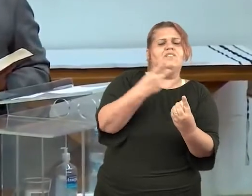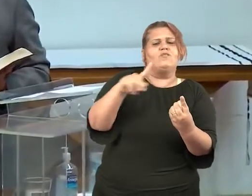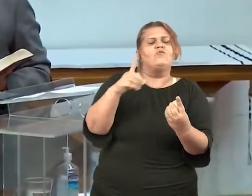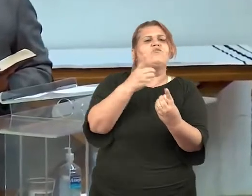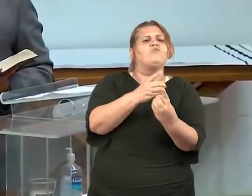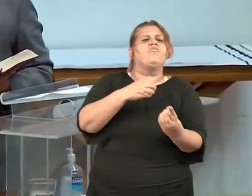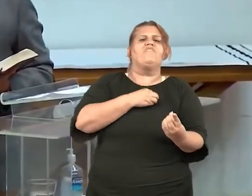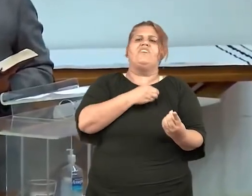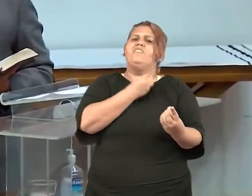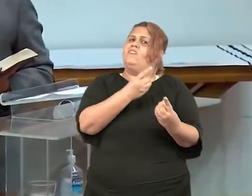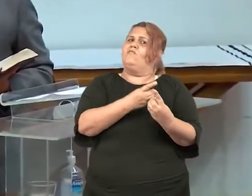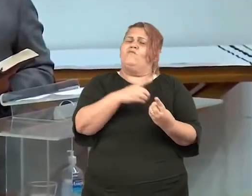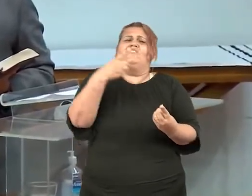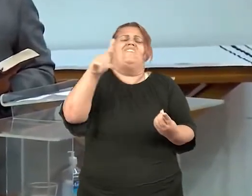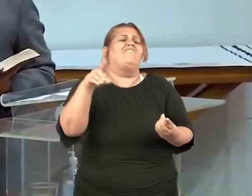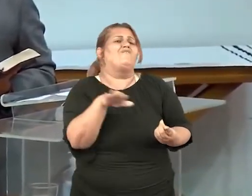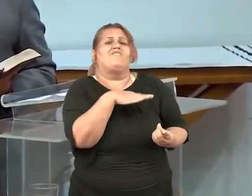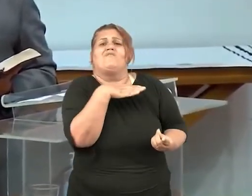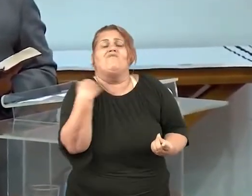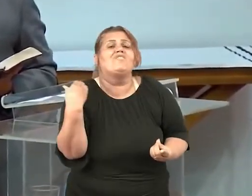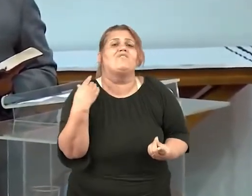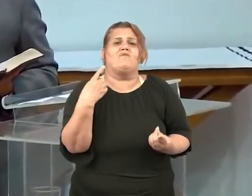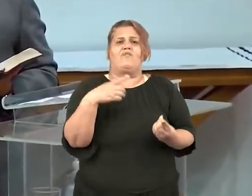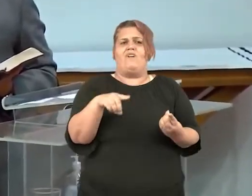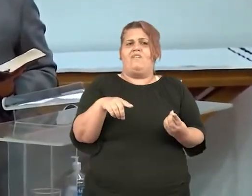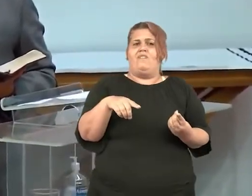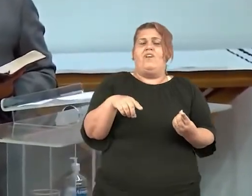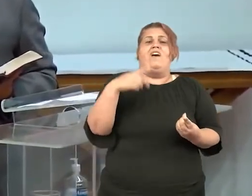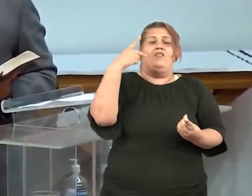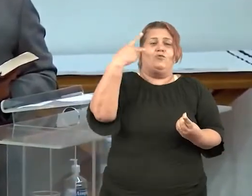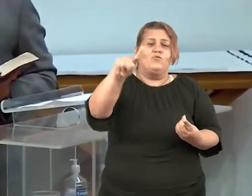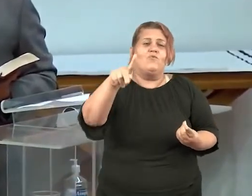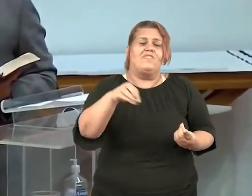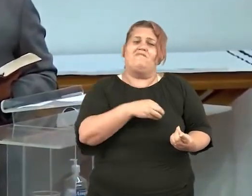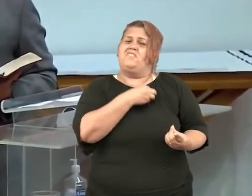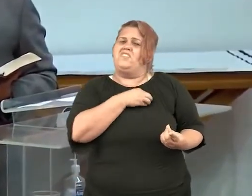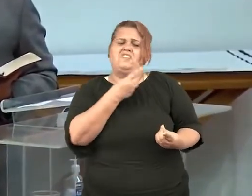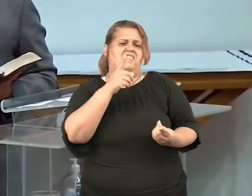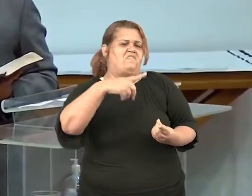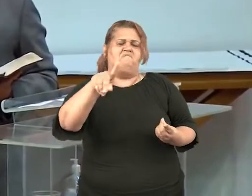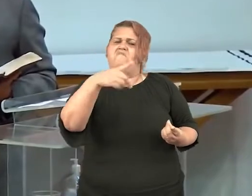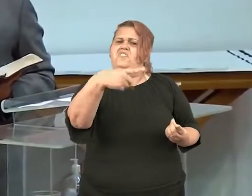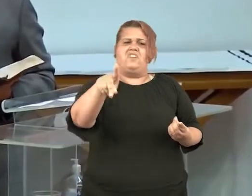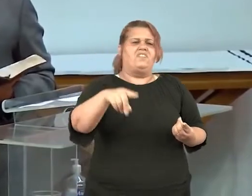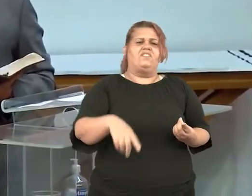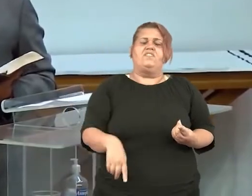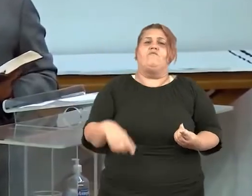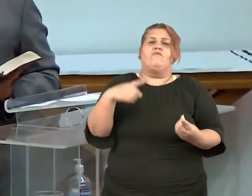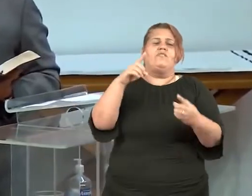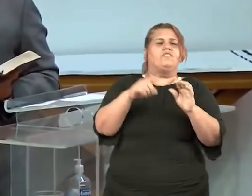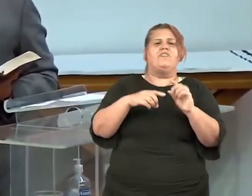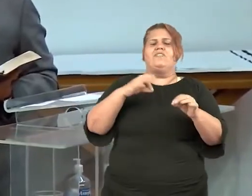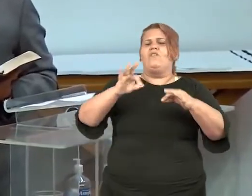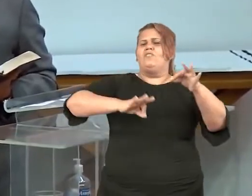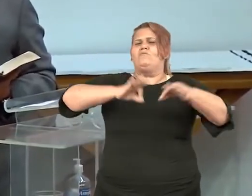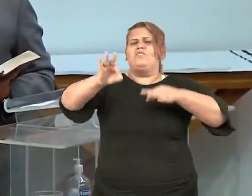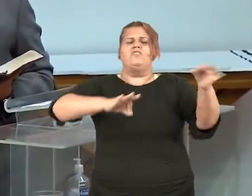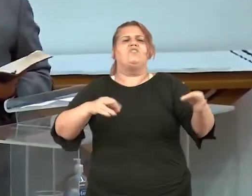sabe se estará vivo amanhã. A sua vida não lhe pertence. Você não administra o seu